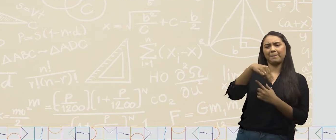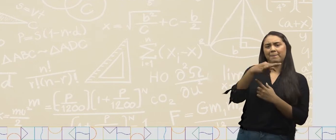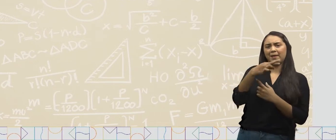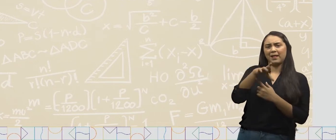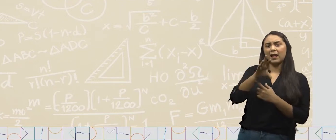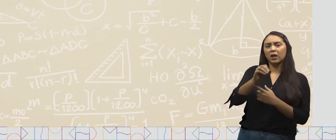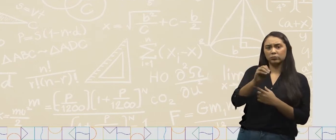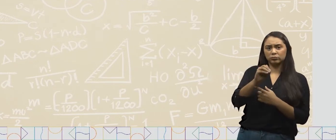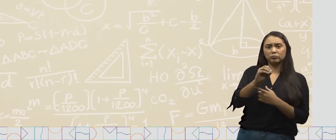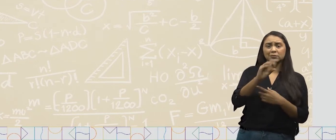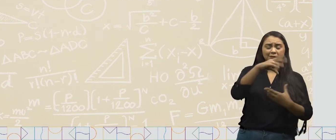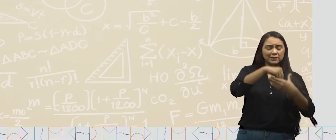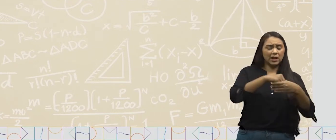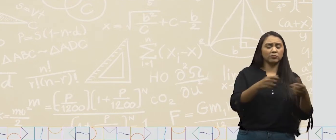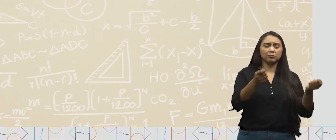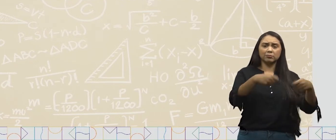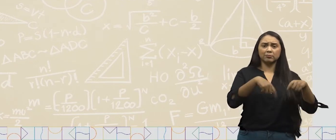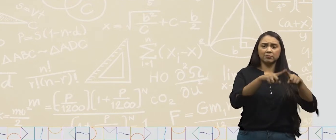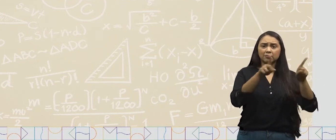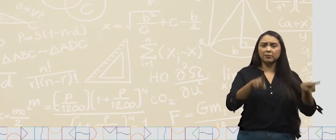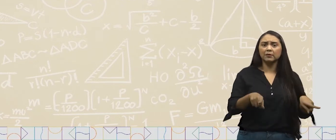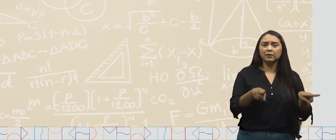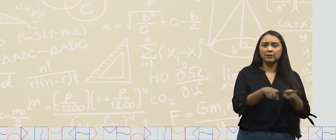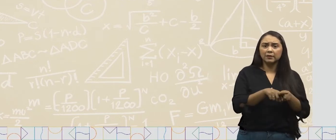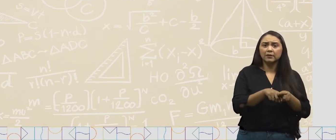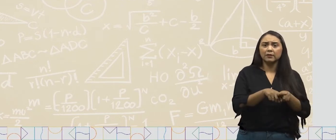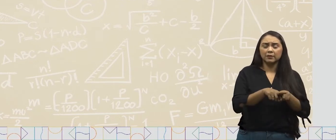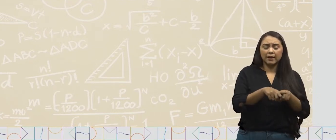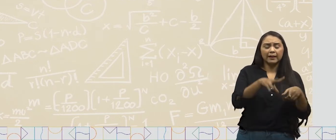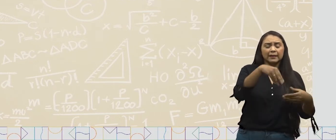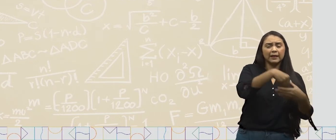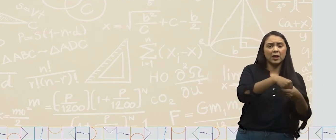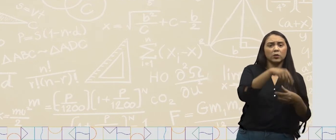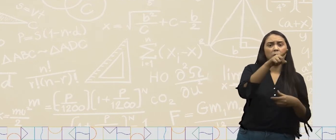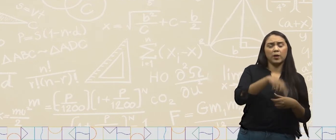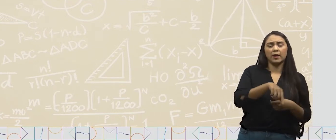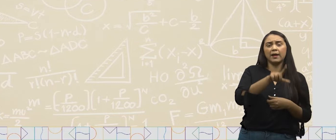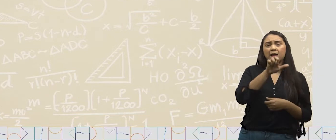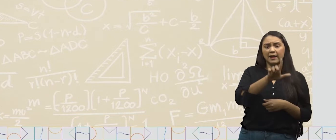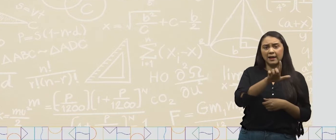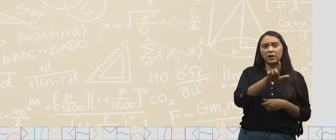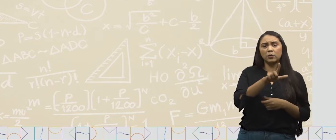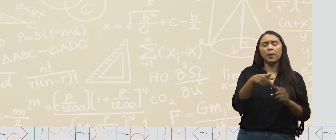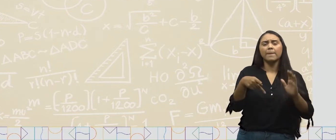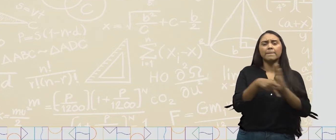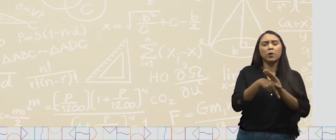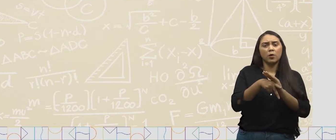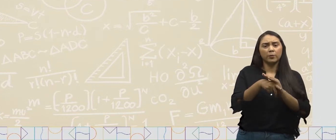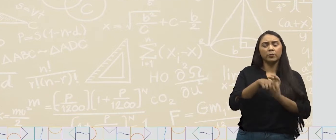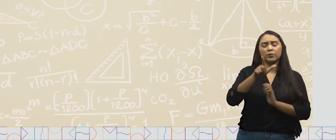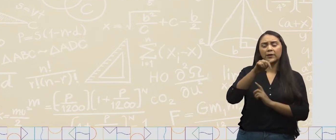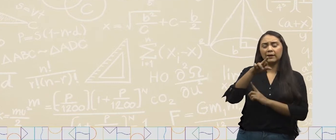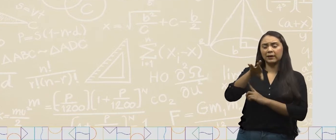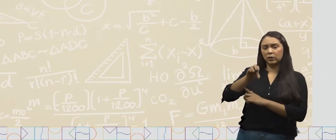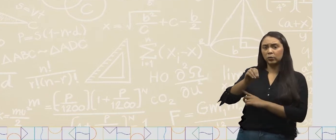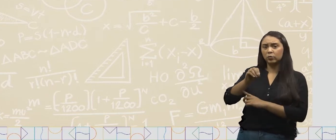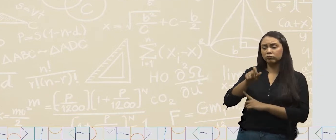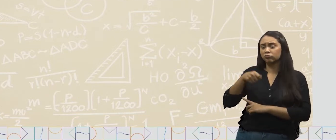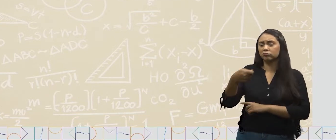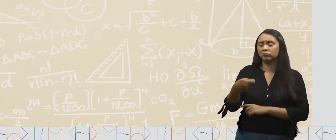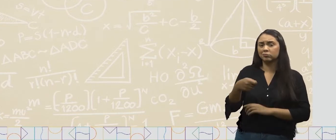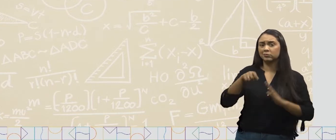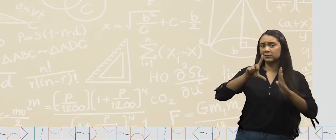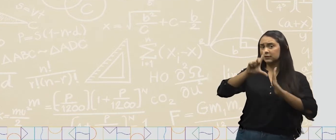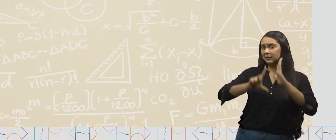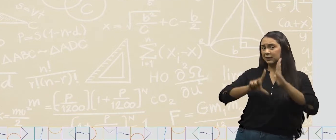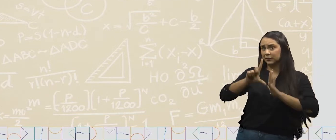capacidade, a unidade principal é o litro, representado pela letra L. Mas como o